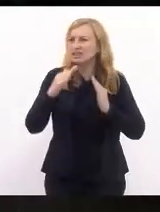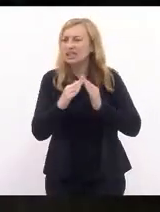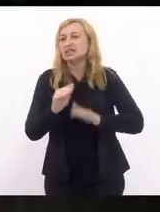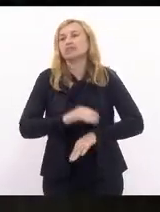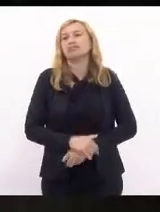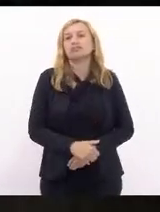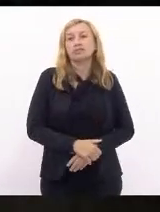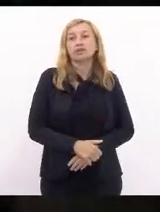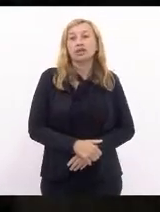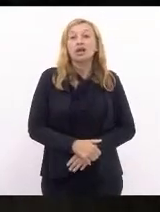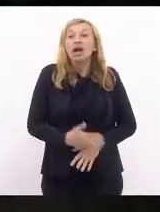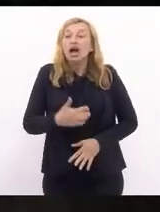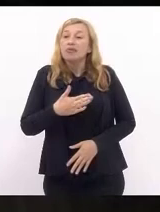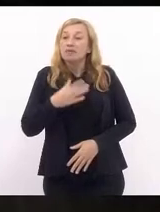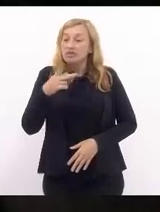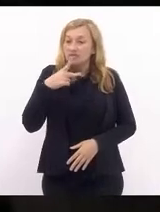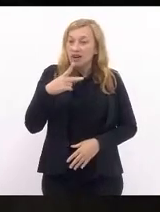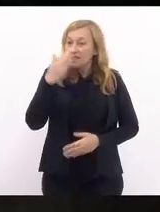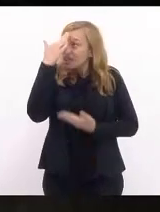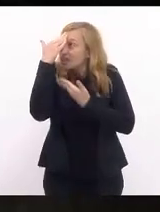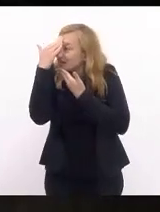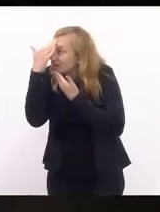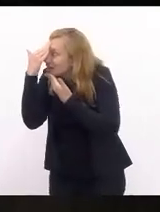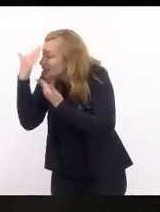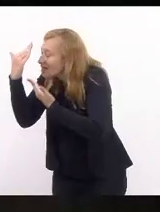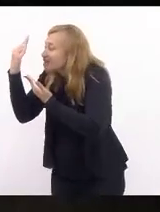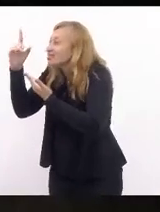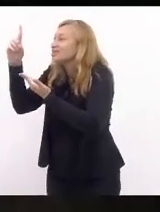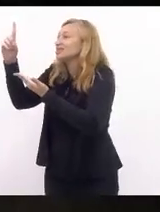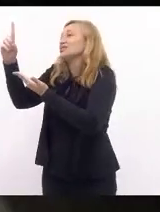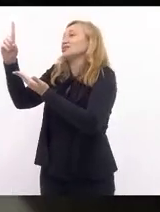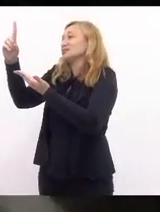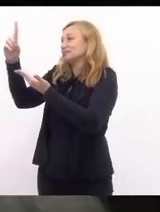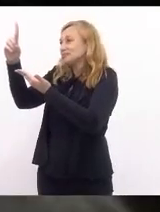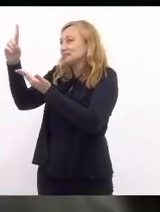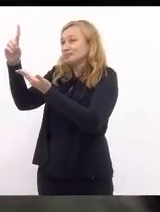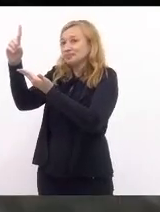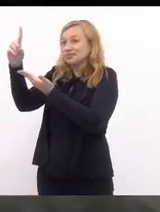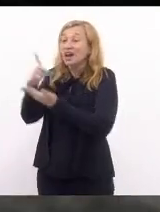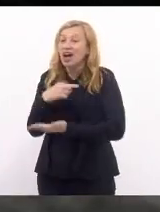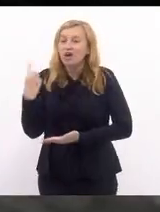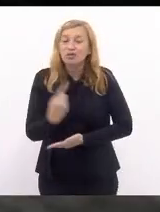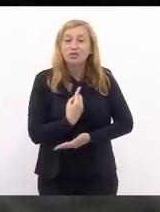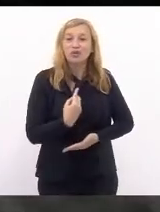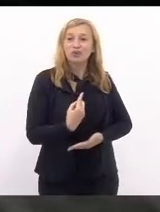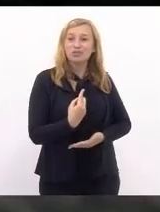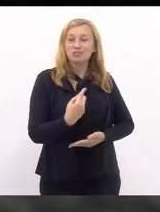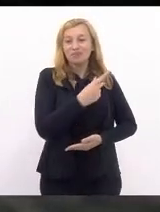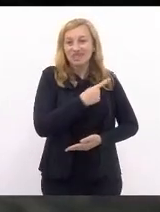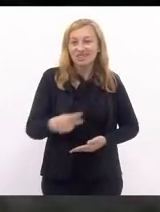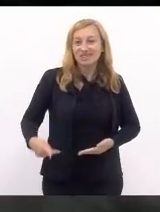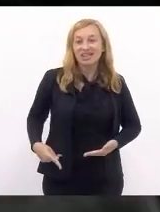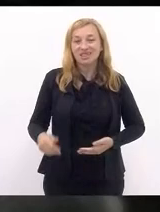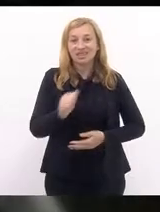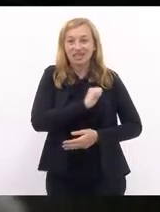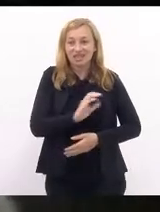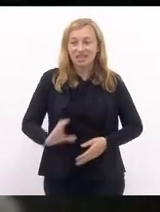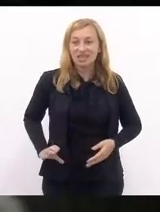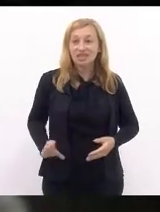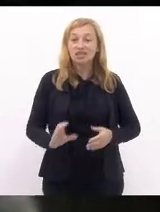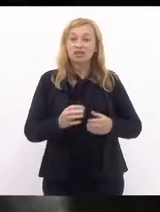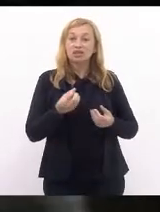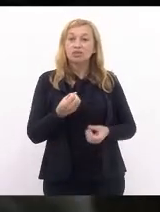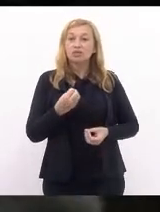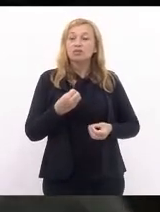casa E aí a palavra de gratidão a Deus em primeiro lugar ao nosso Presidente André Ceciliano que tem